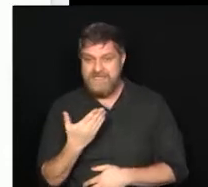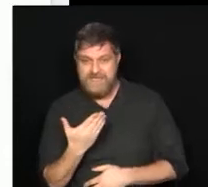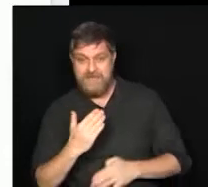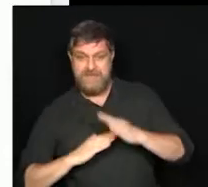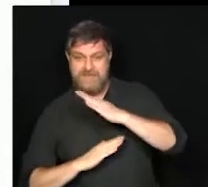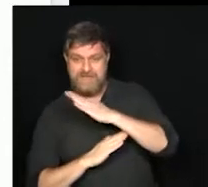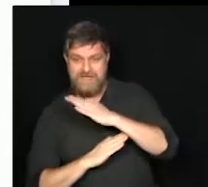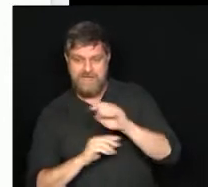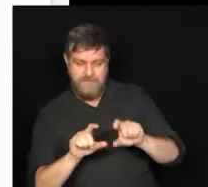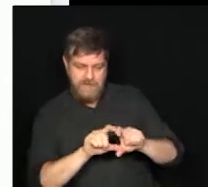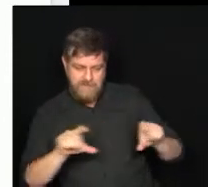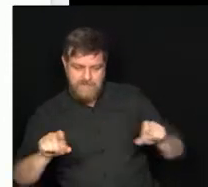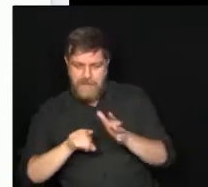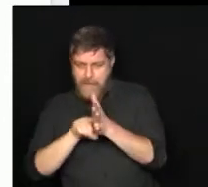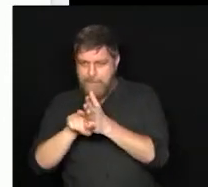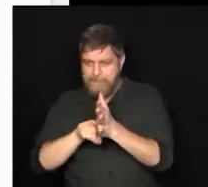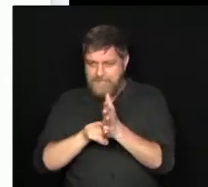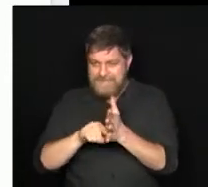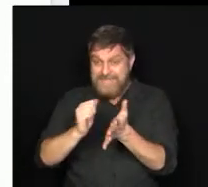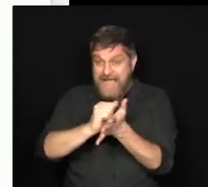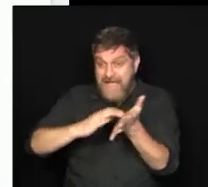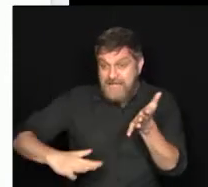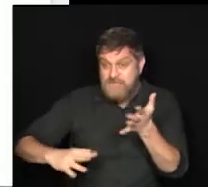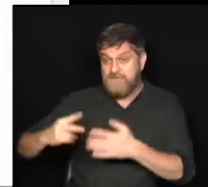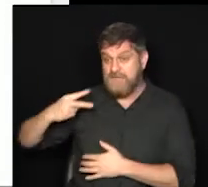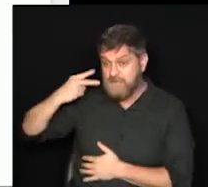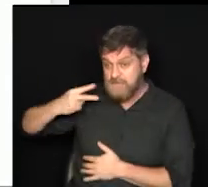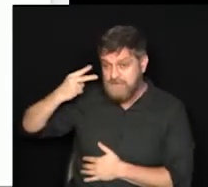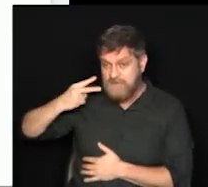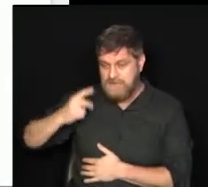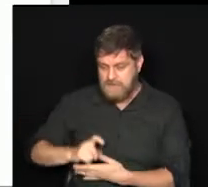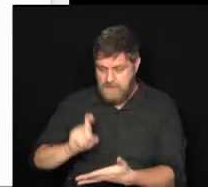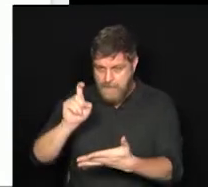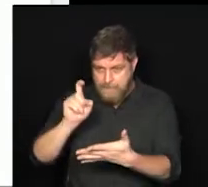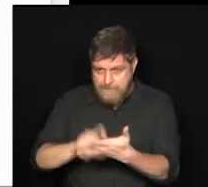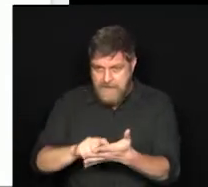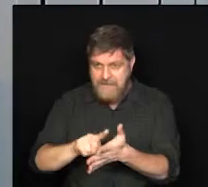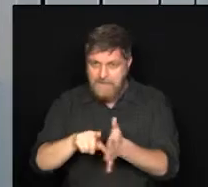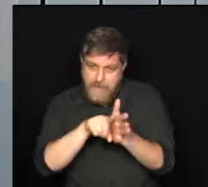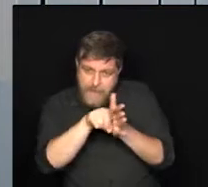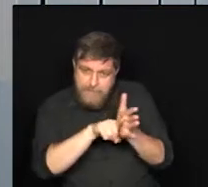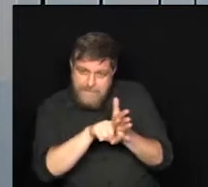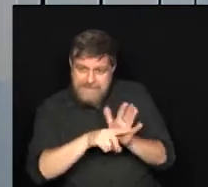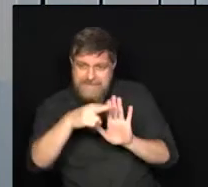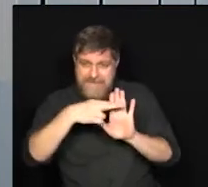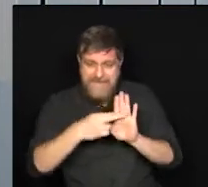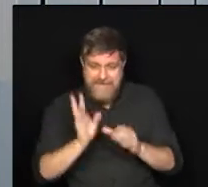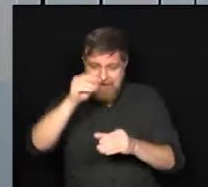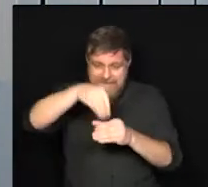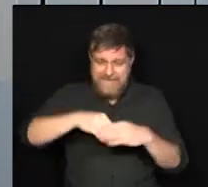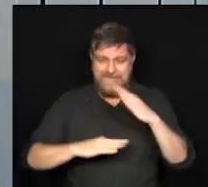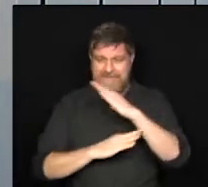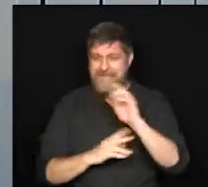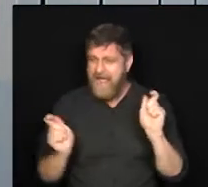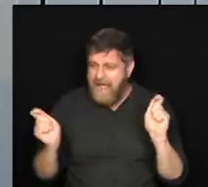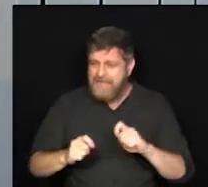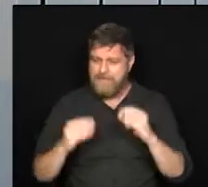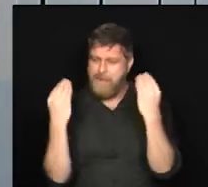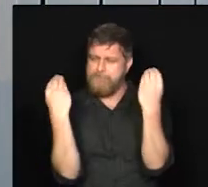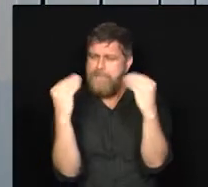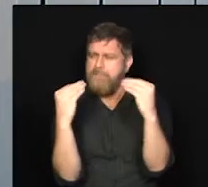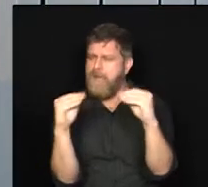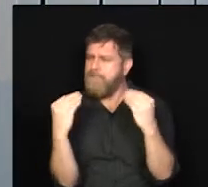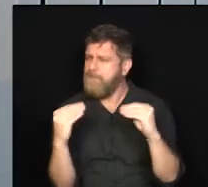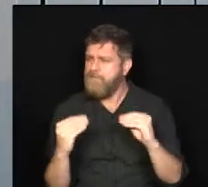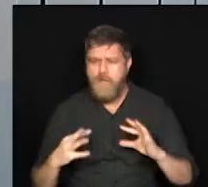campinas.sp.leg.br, vai em atividade legislativa e depois pelo regimento interno você consegue acessar todas as